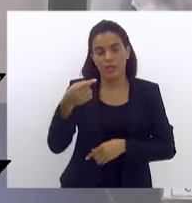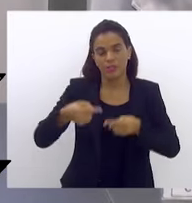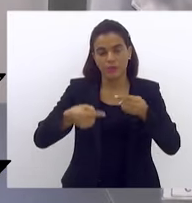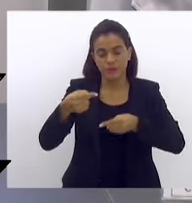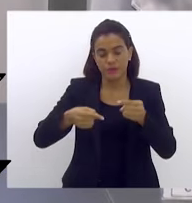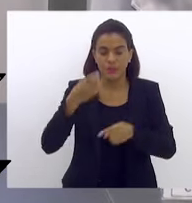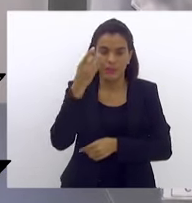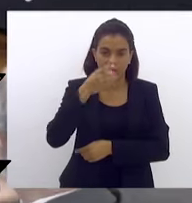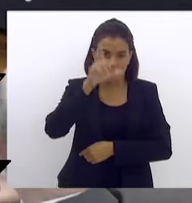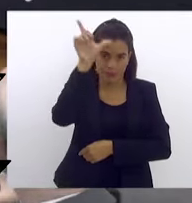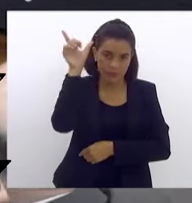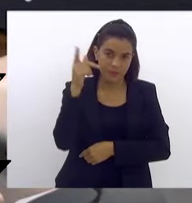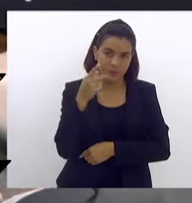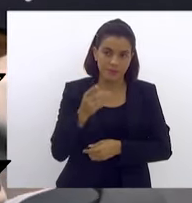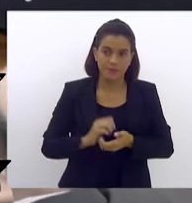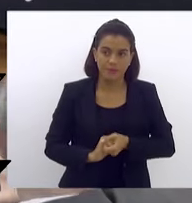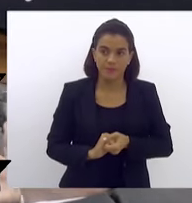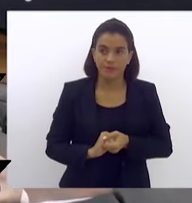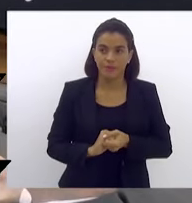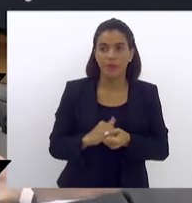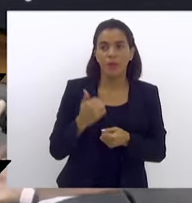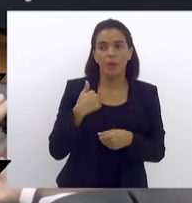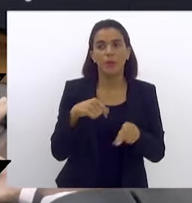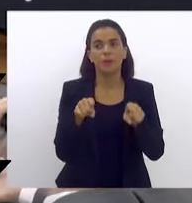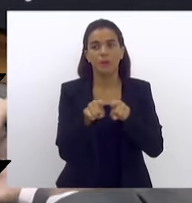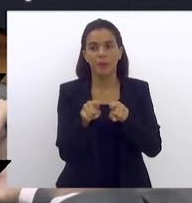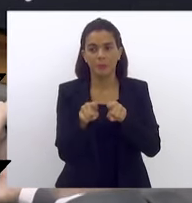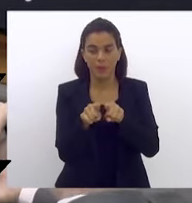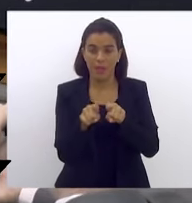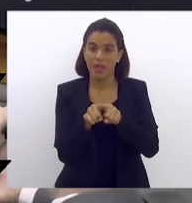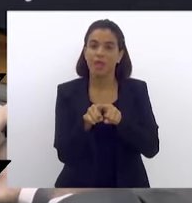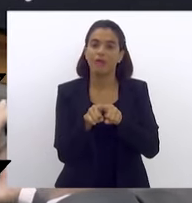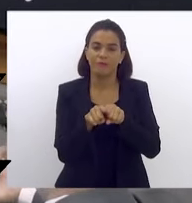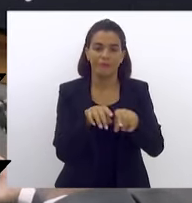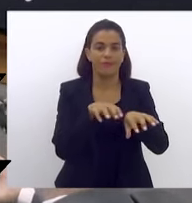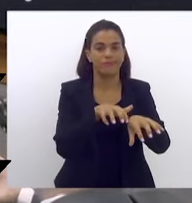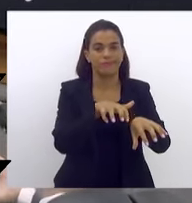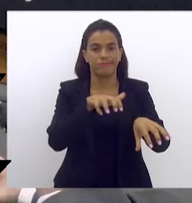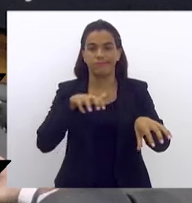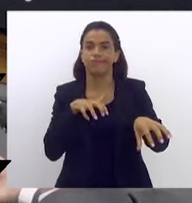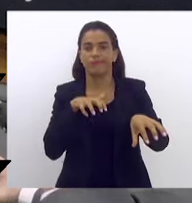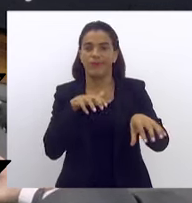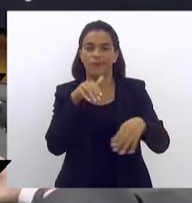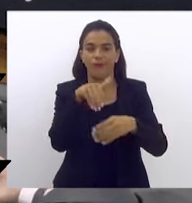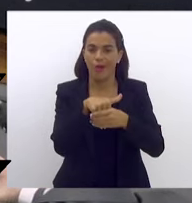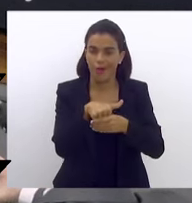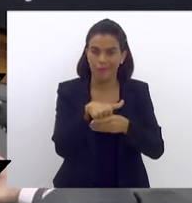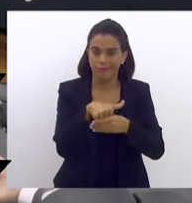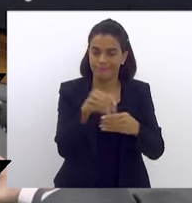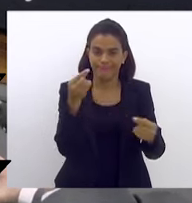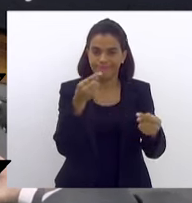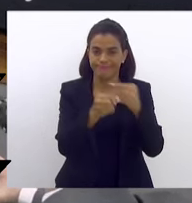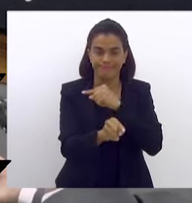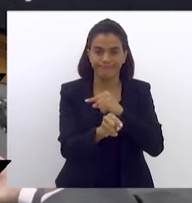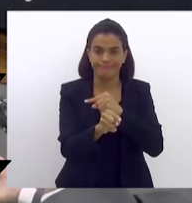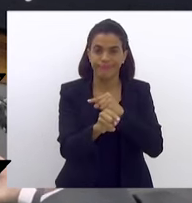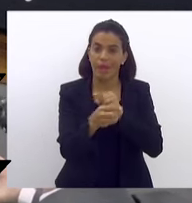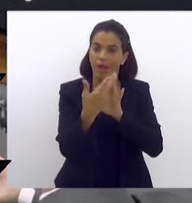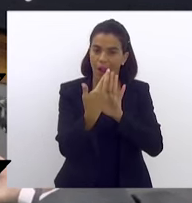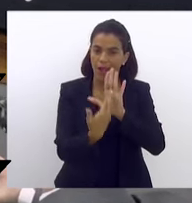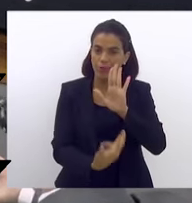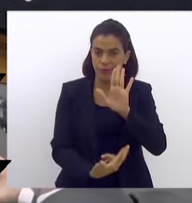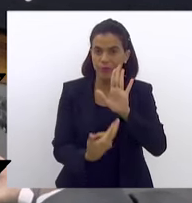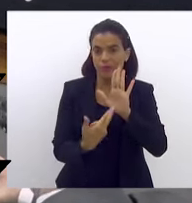discutir Deputado Luiz Paulo também vou aqui abrir a divergência em relação ao relator